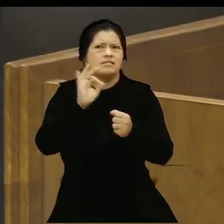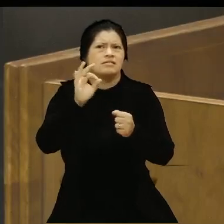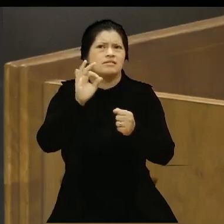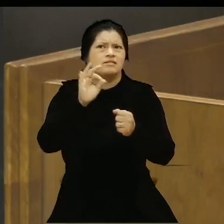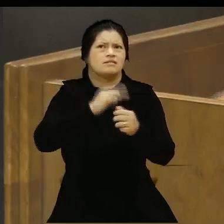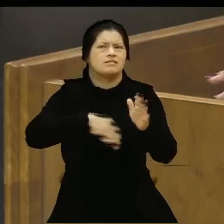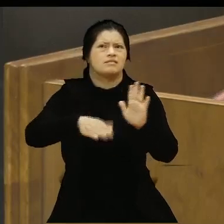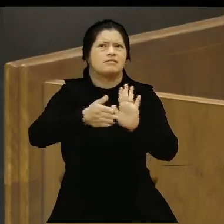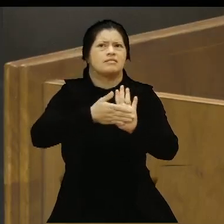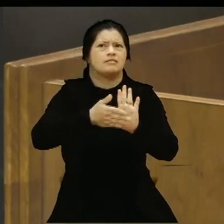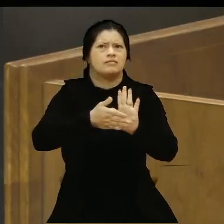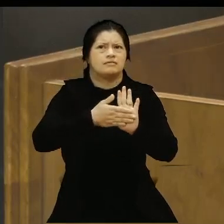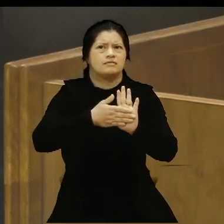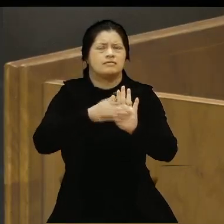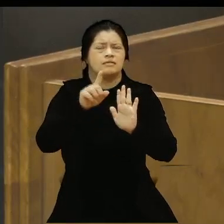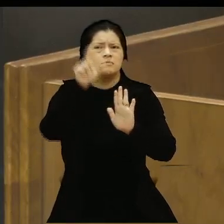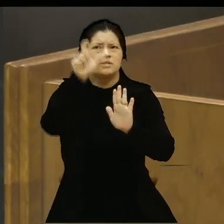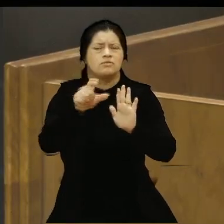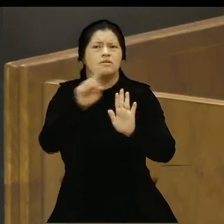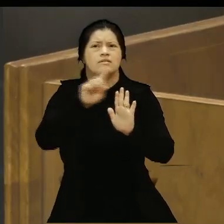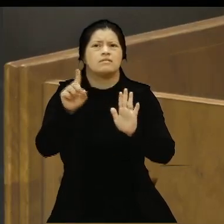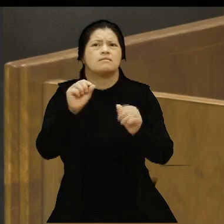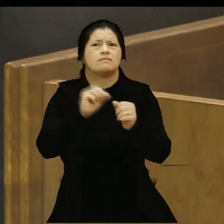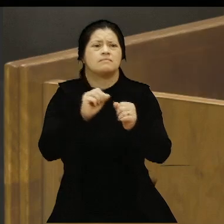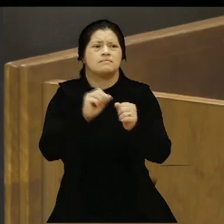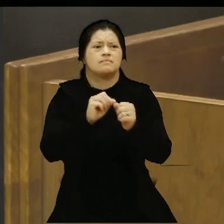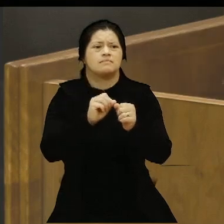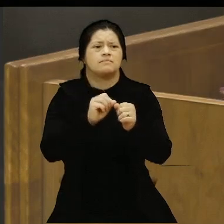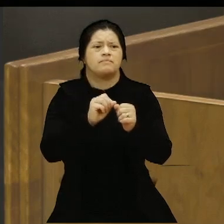avisar. Mas para quem ainda não fez,